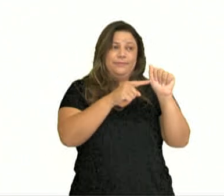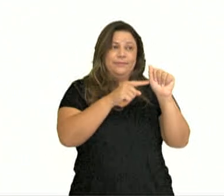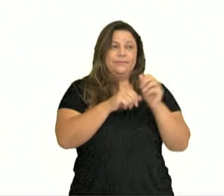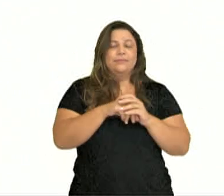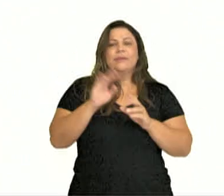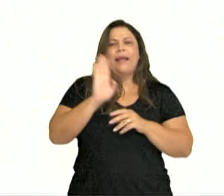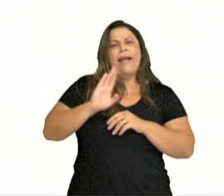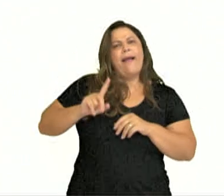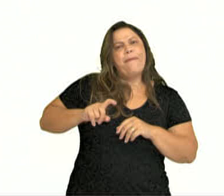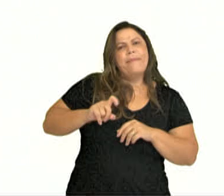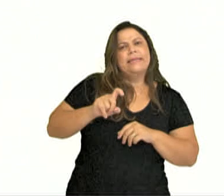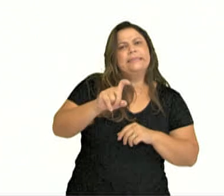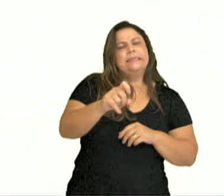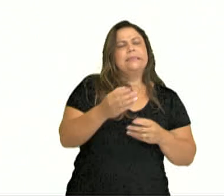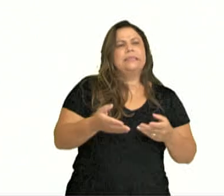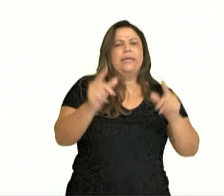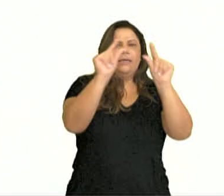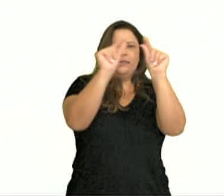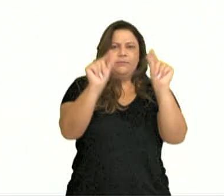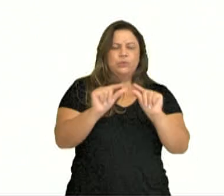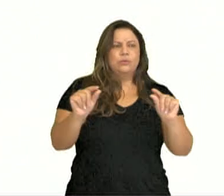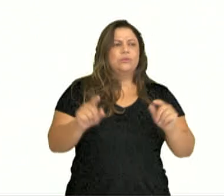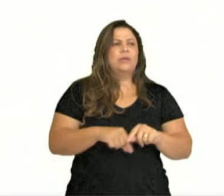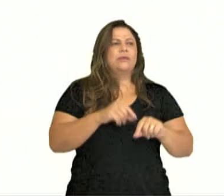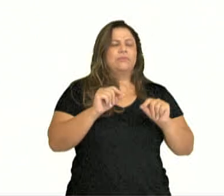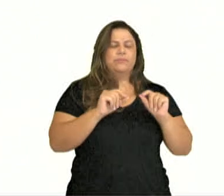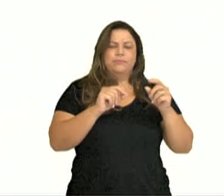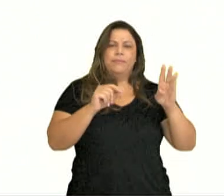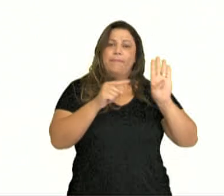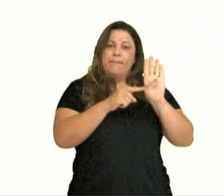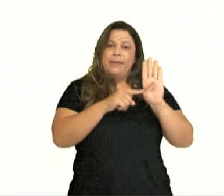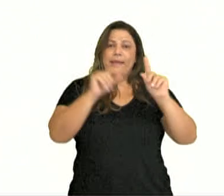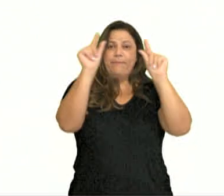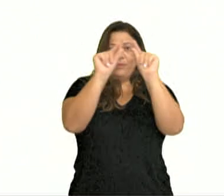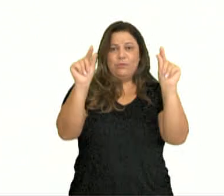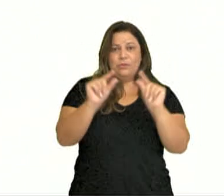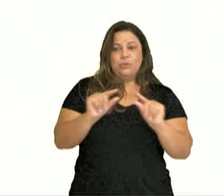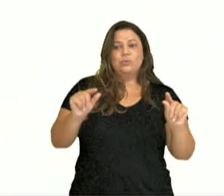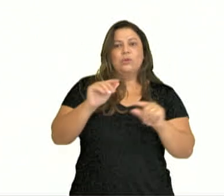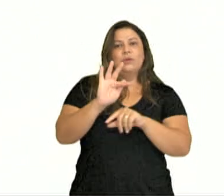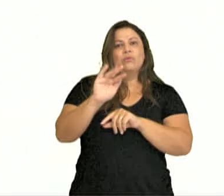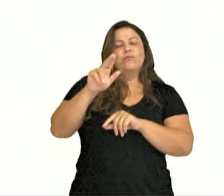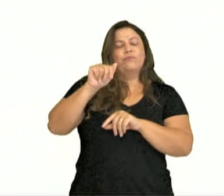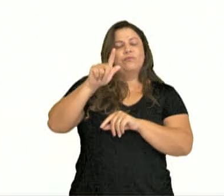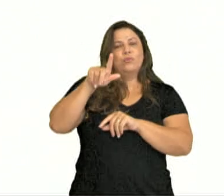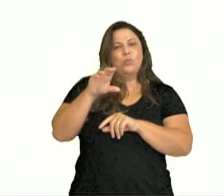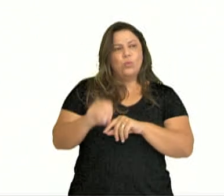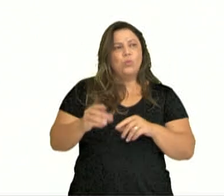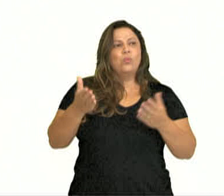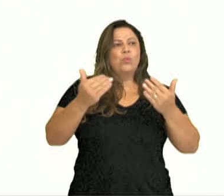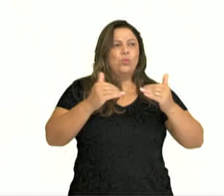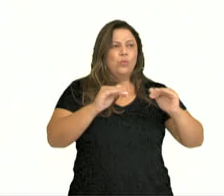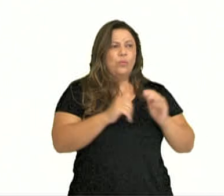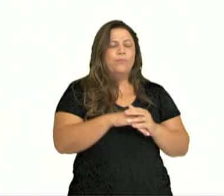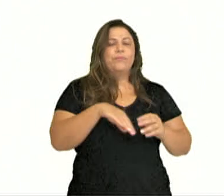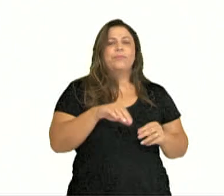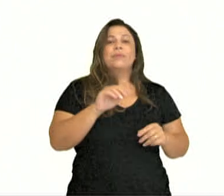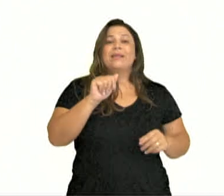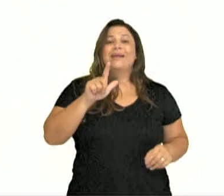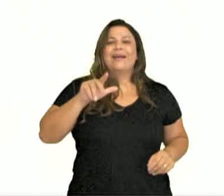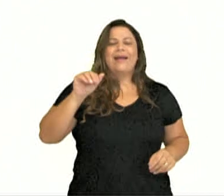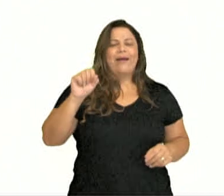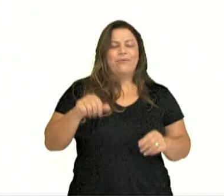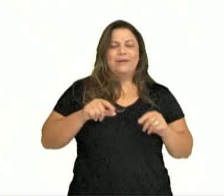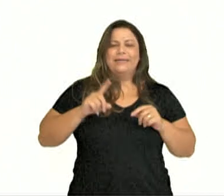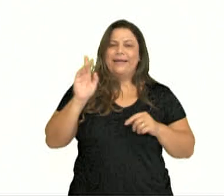bactérias e protozoários, B, protozoários e fungos, letra C, algas e bactérias ou